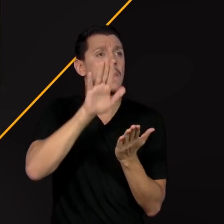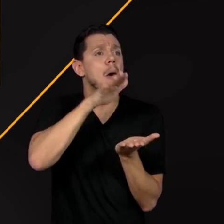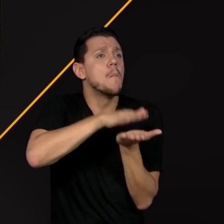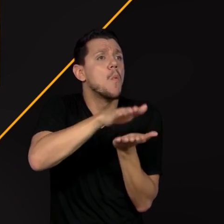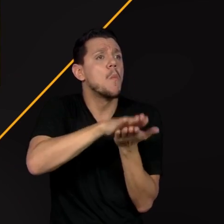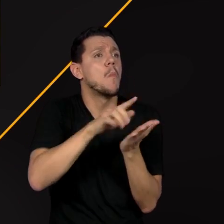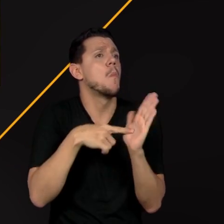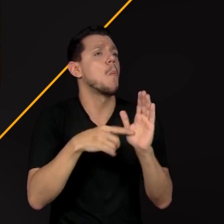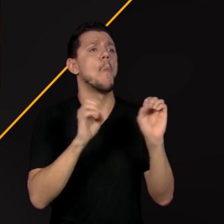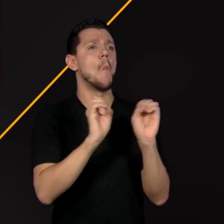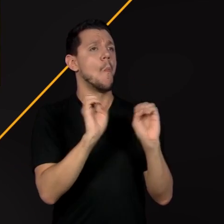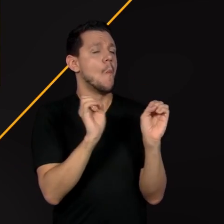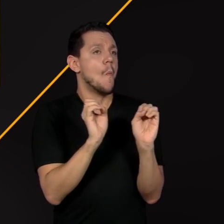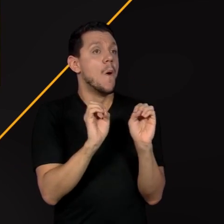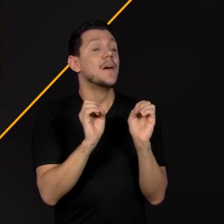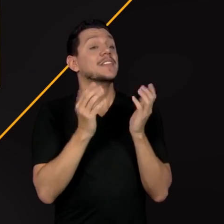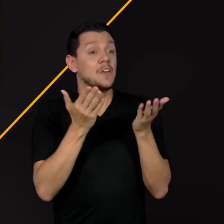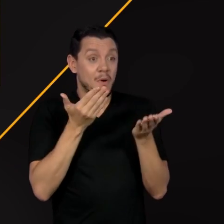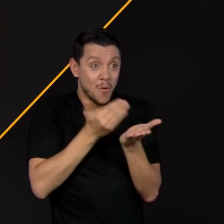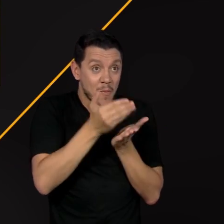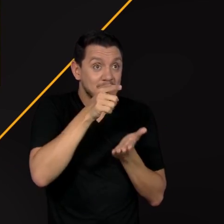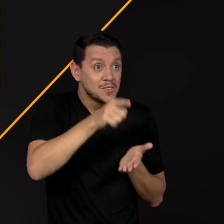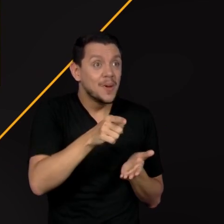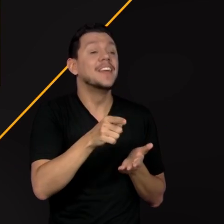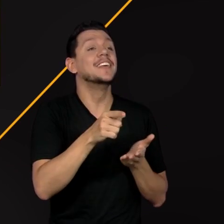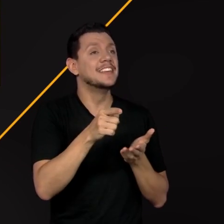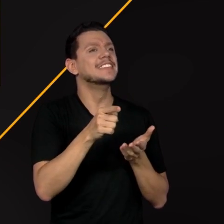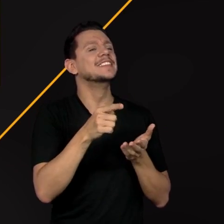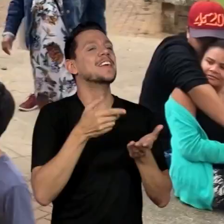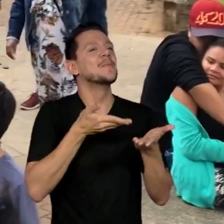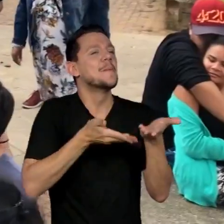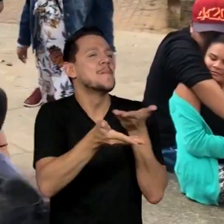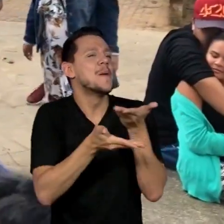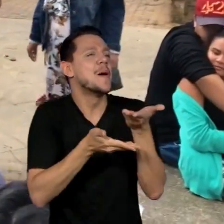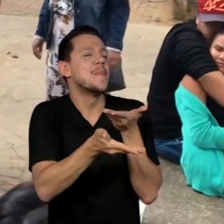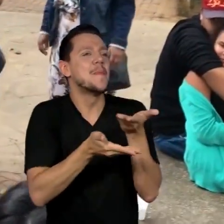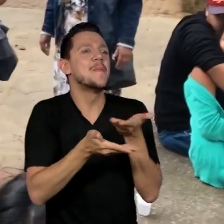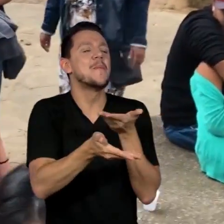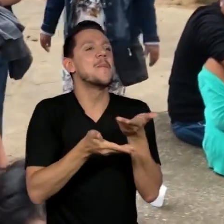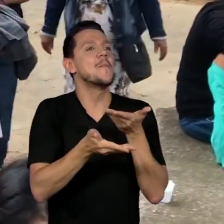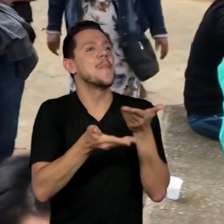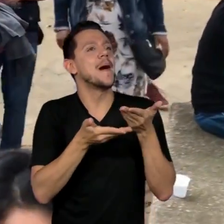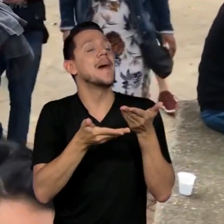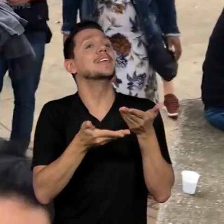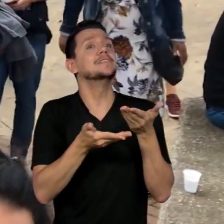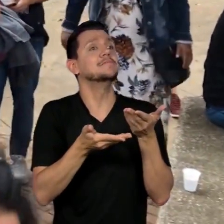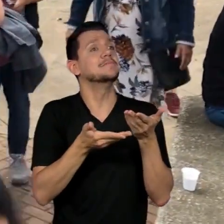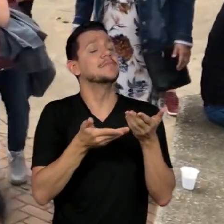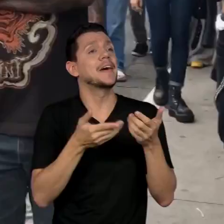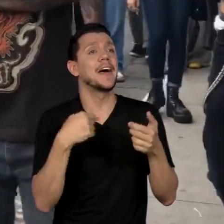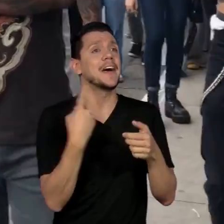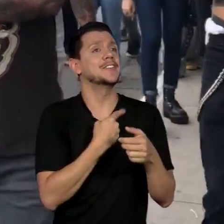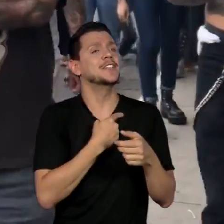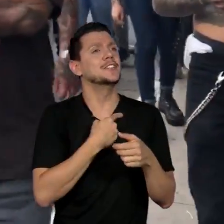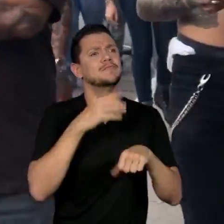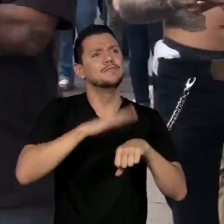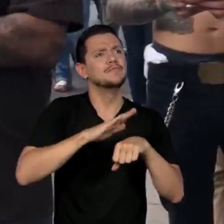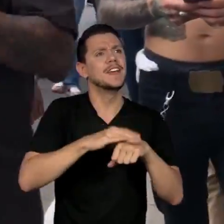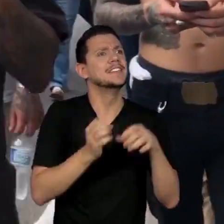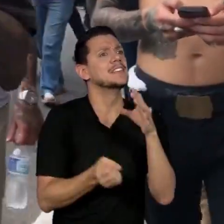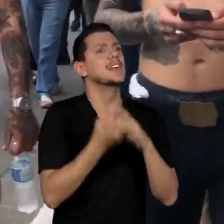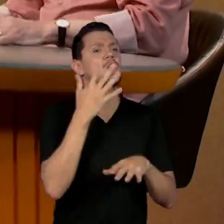Então, a partir daí, a gente começou a se relacionar até o ponto da gente criar a